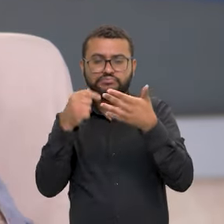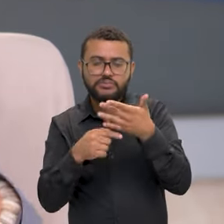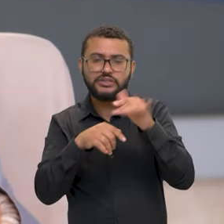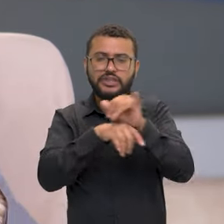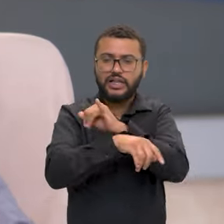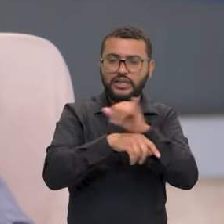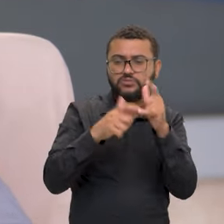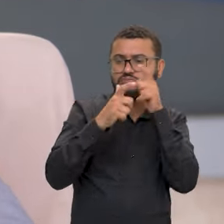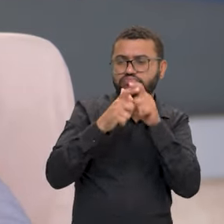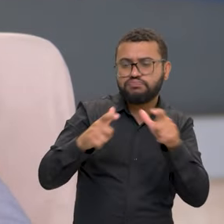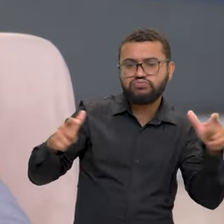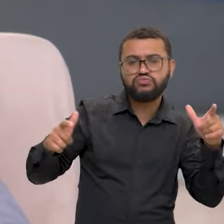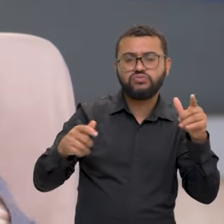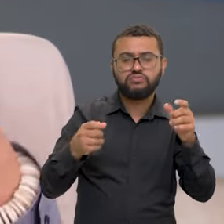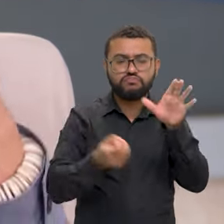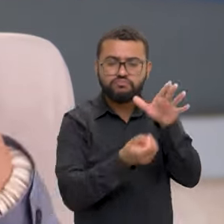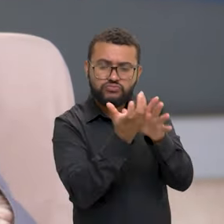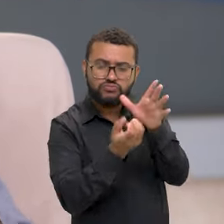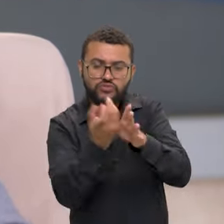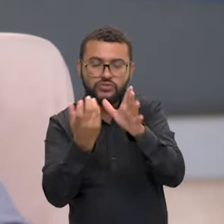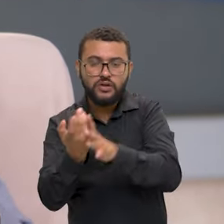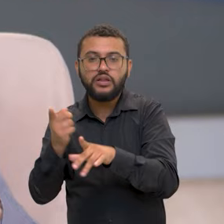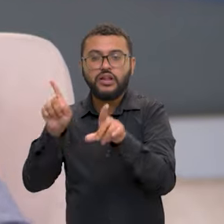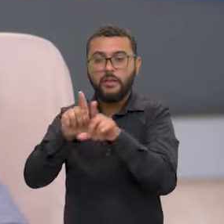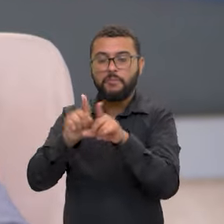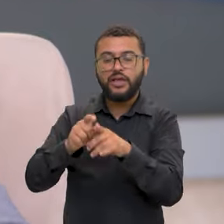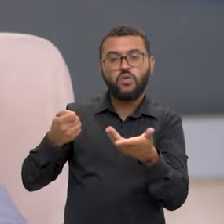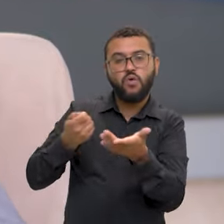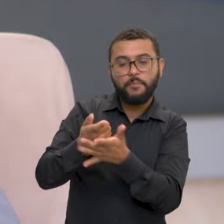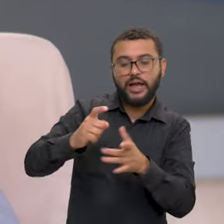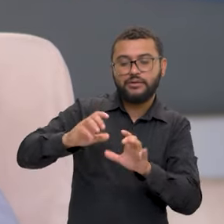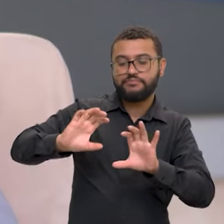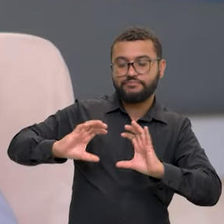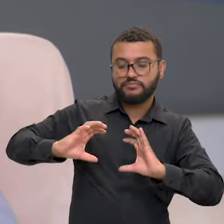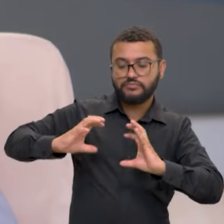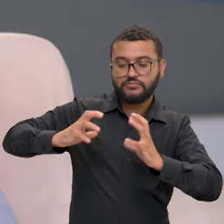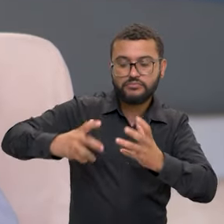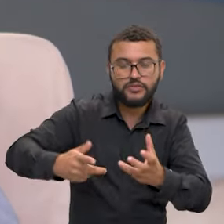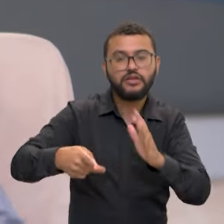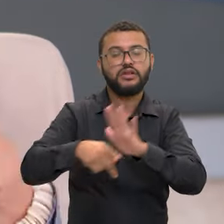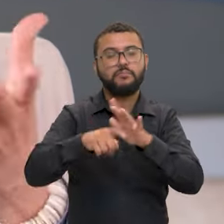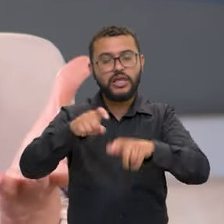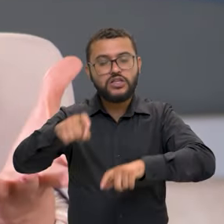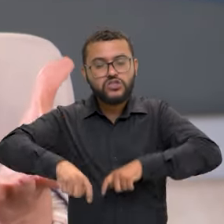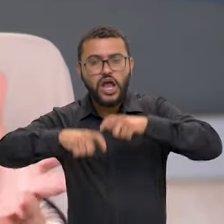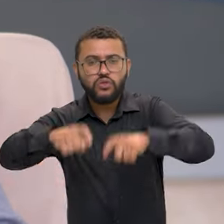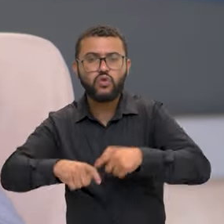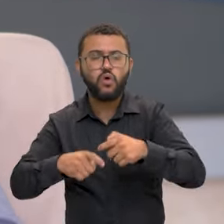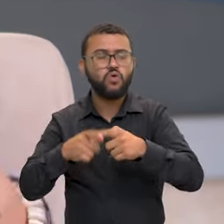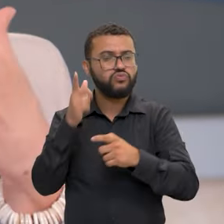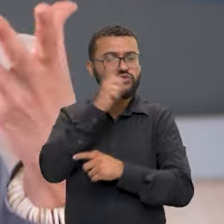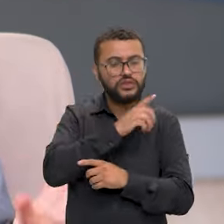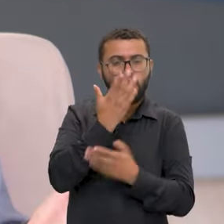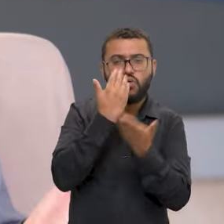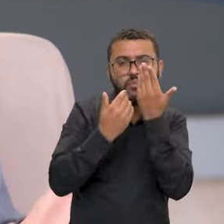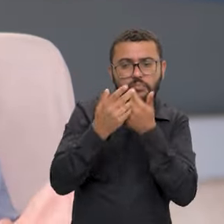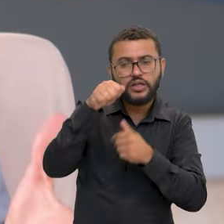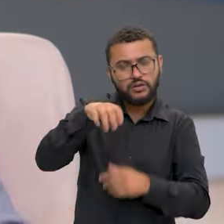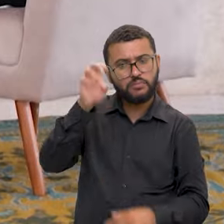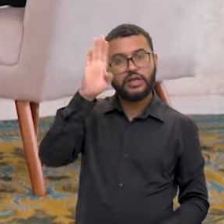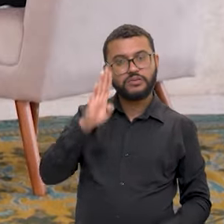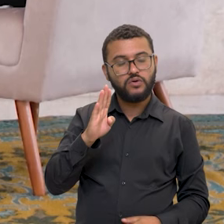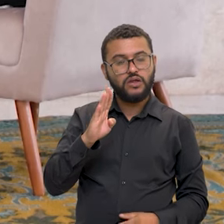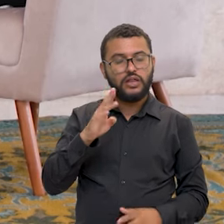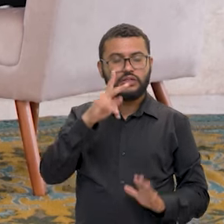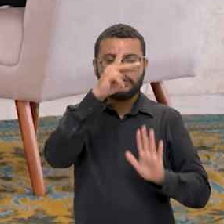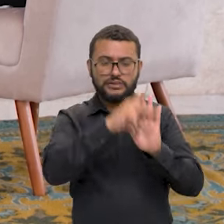financiando máquinas e implementos agrícolas que vão garantir o aumento da produção de alimentos no Brasil. Com essas duas estratégias, redução de juros para o